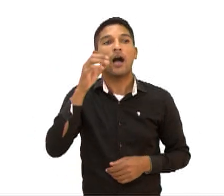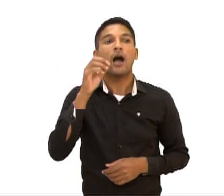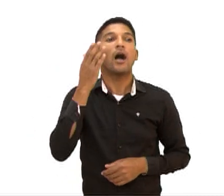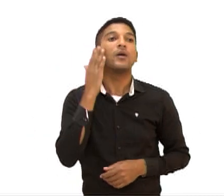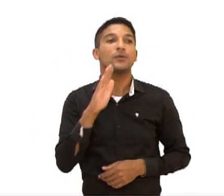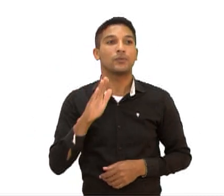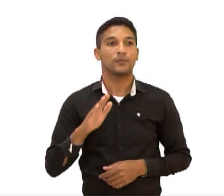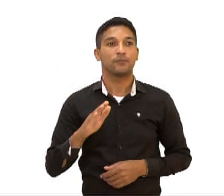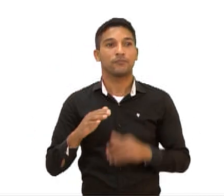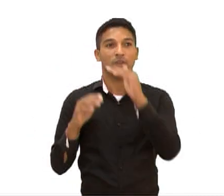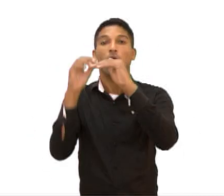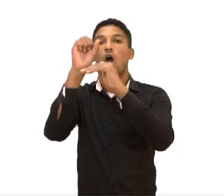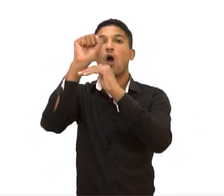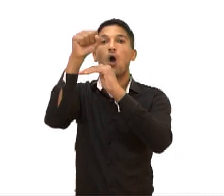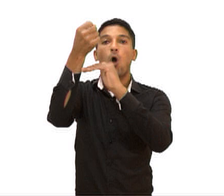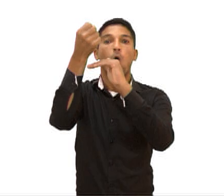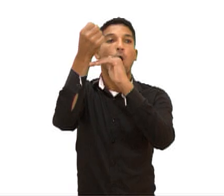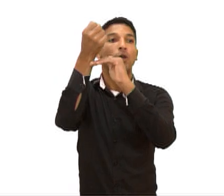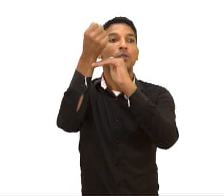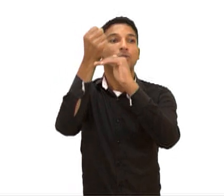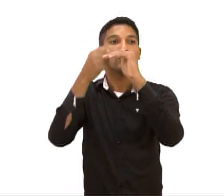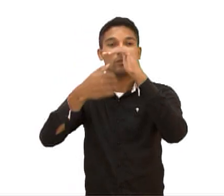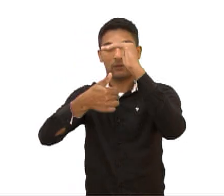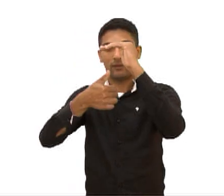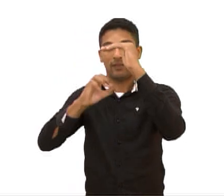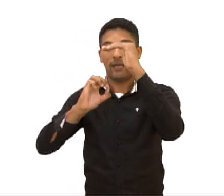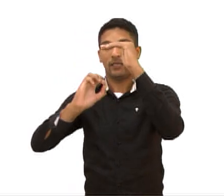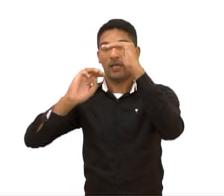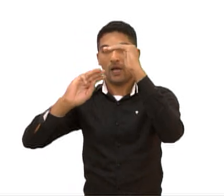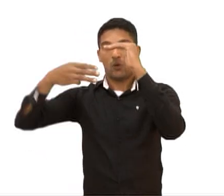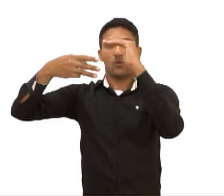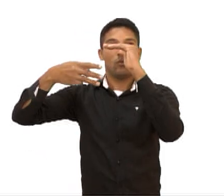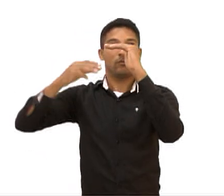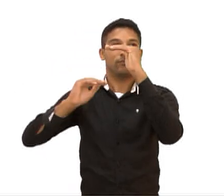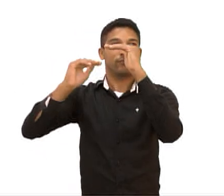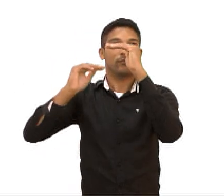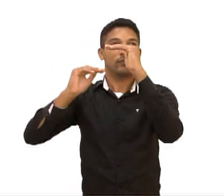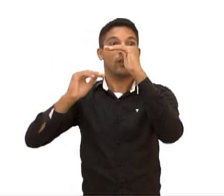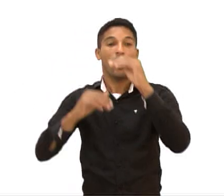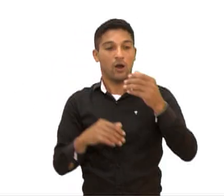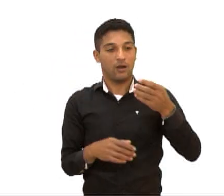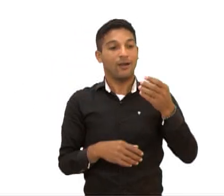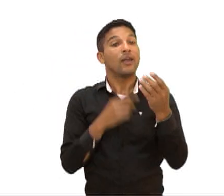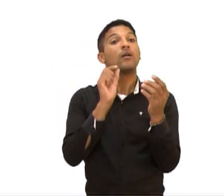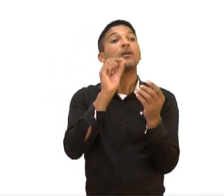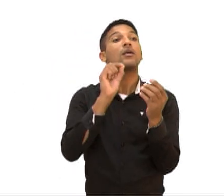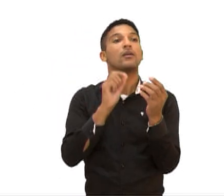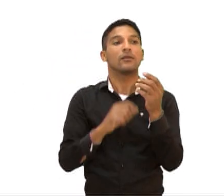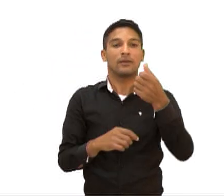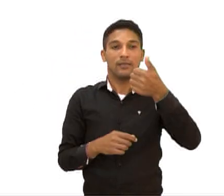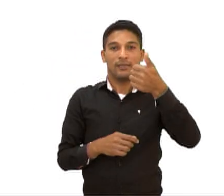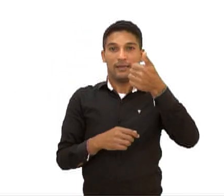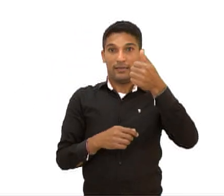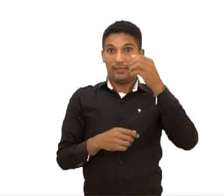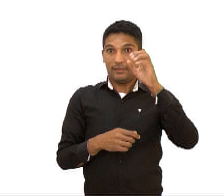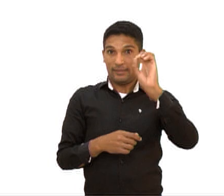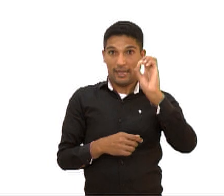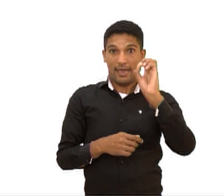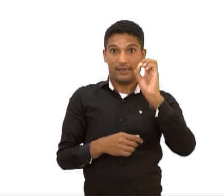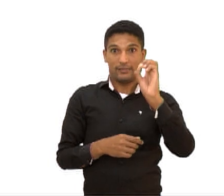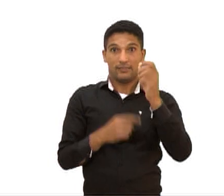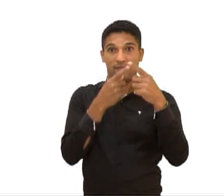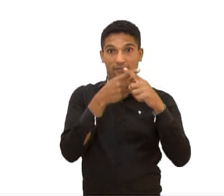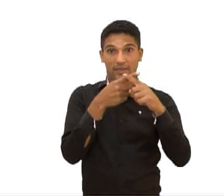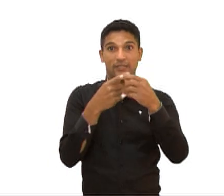segunda, 8, né? 8 sobre 10 elevado ao cubo. 10 elevado ao cubo é 10 vezes 10 vezes 10,